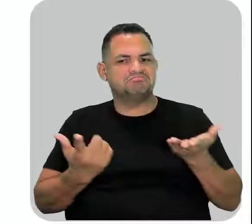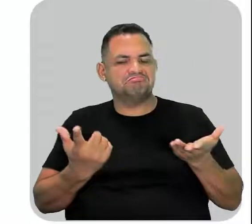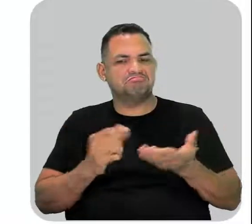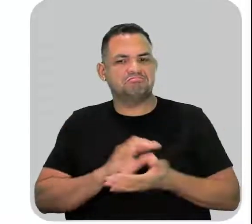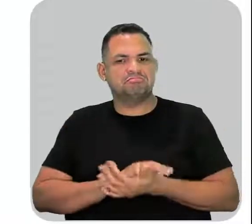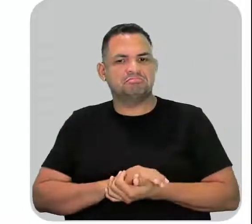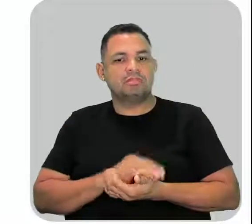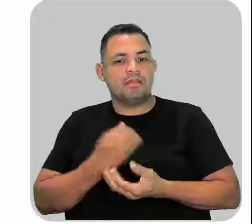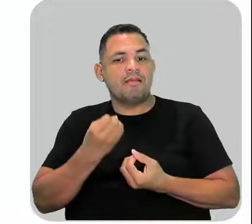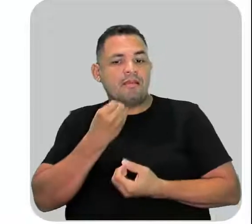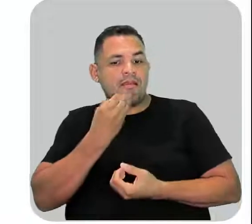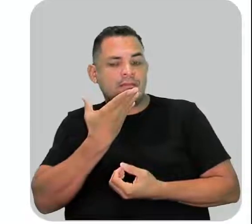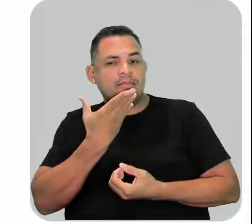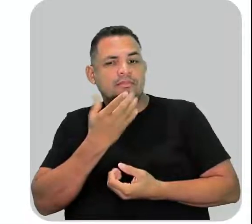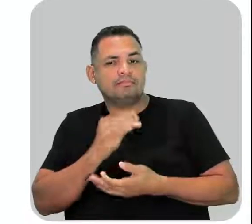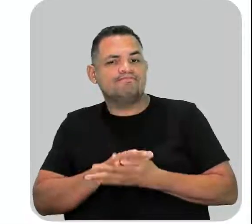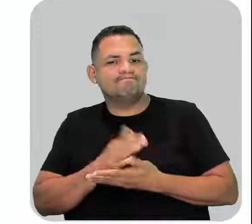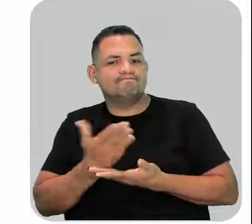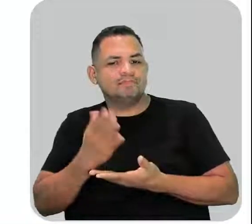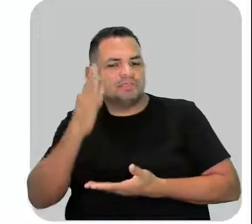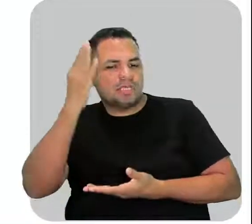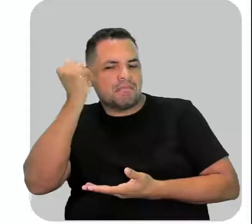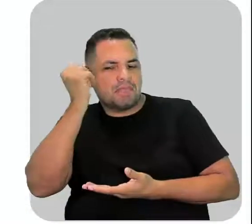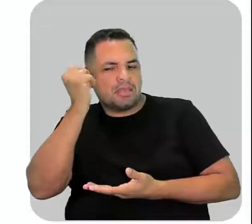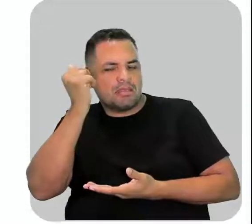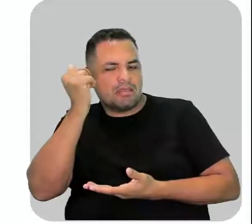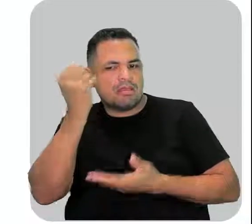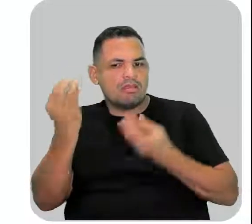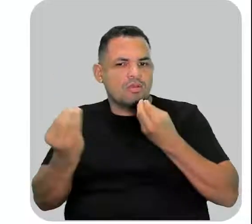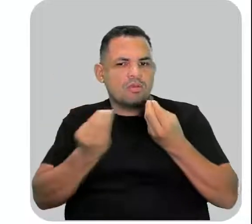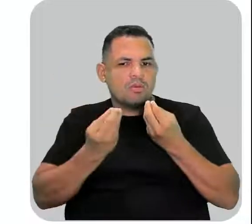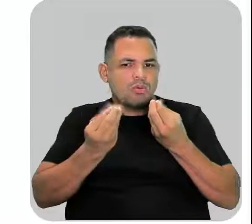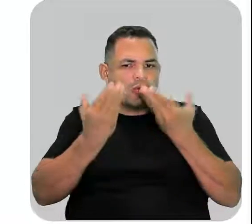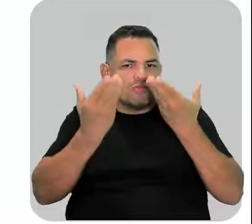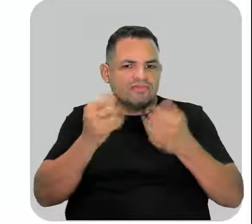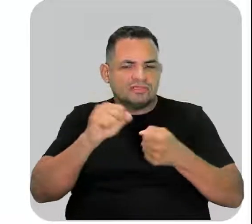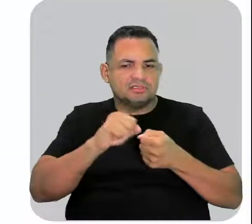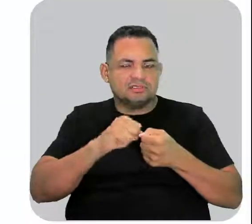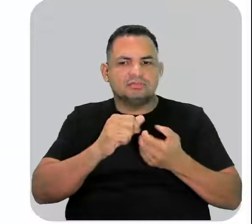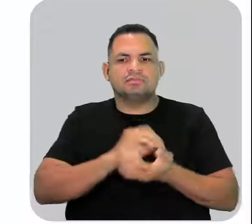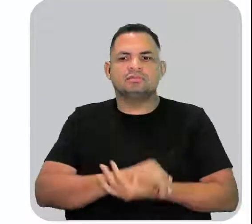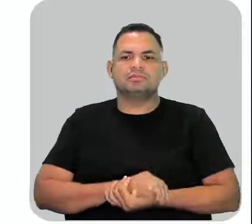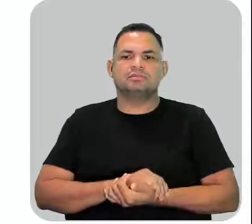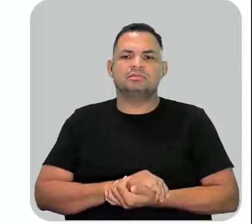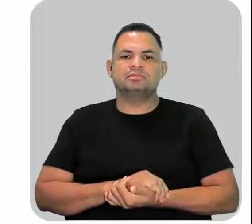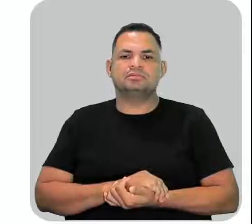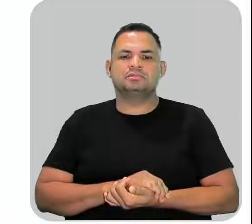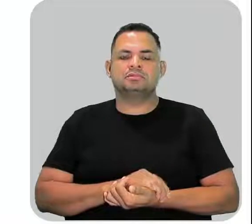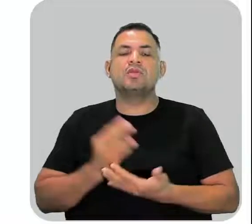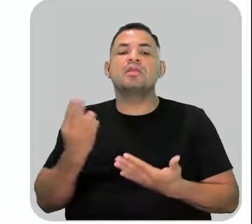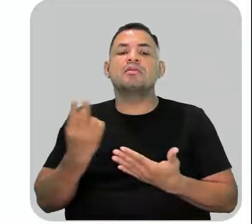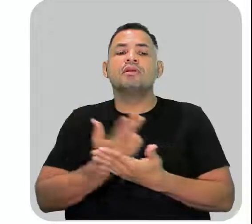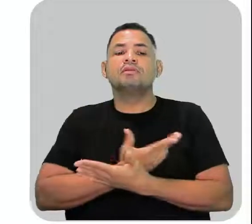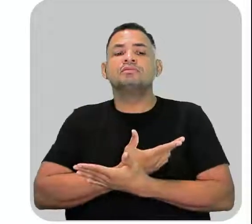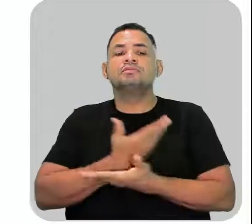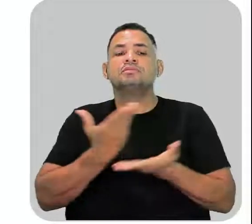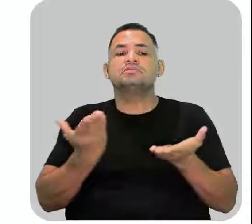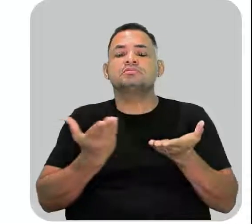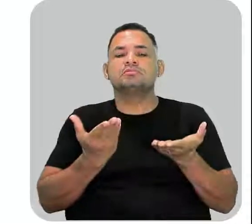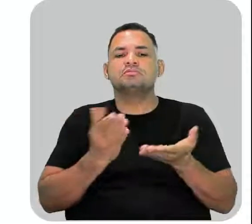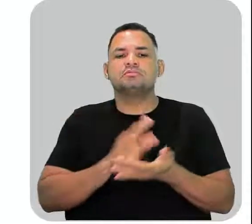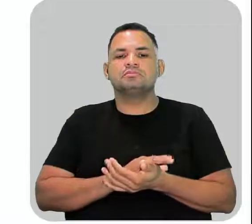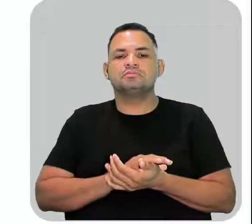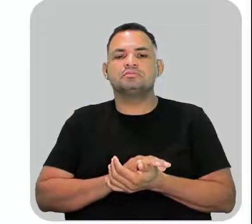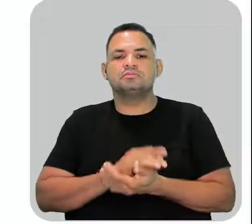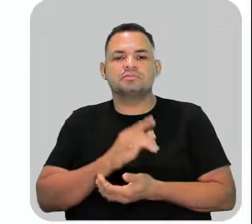mas é muito bom você ter domínio em relação a isso. Então, o que vai acontecer?